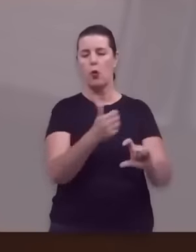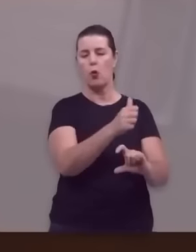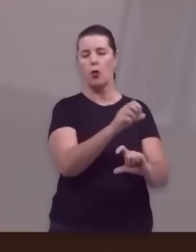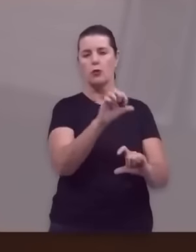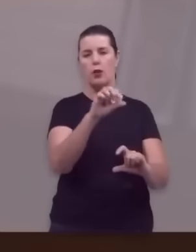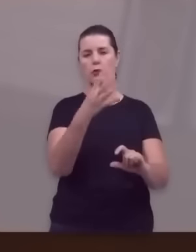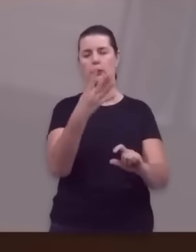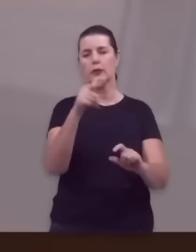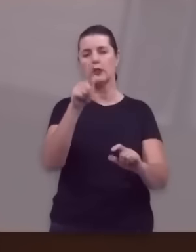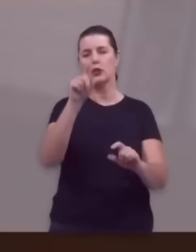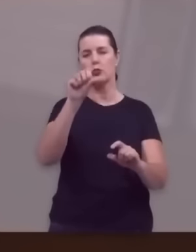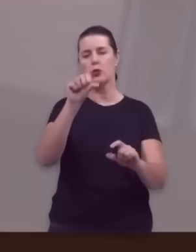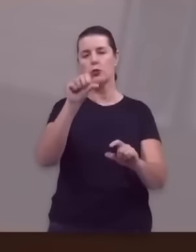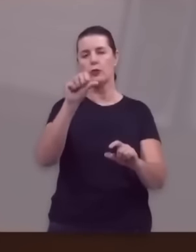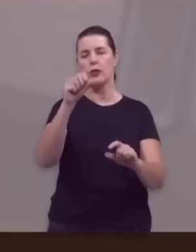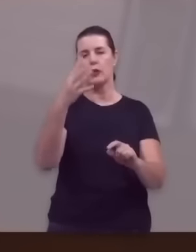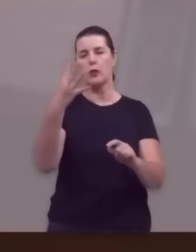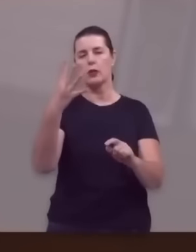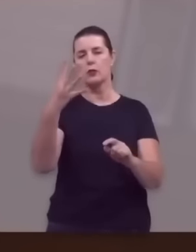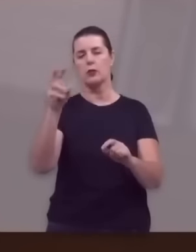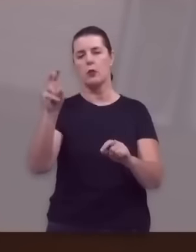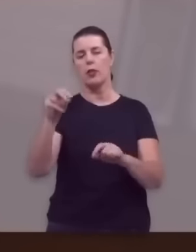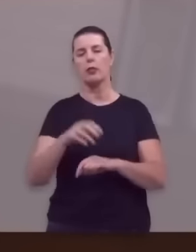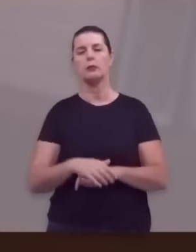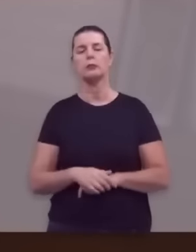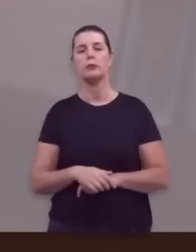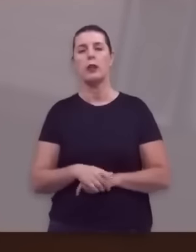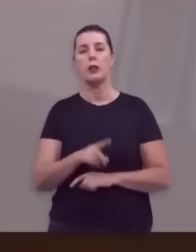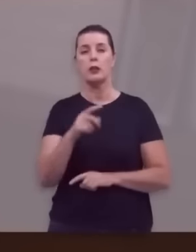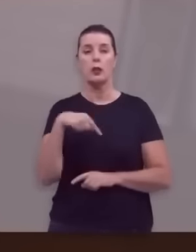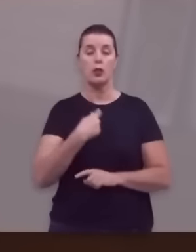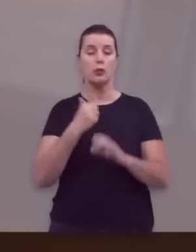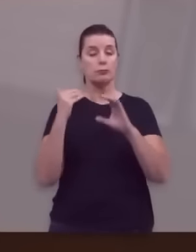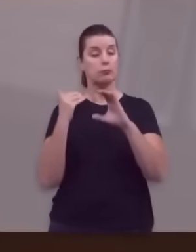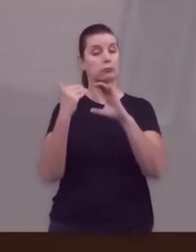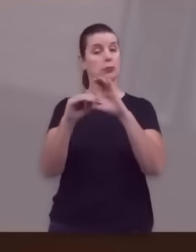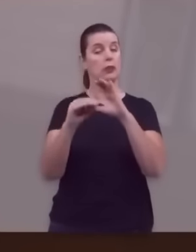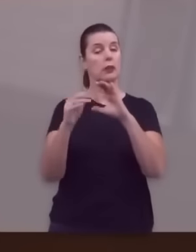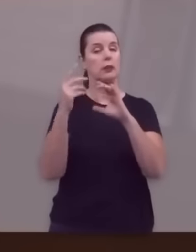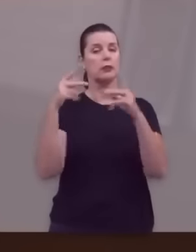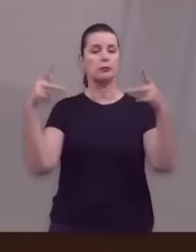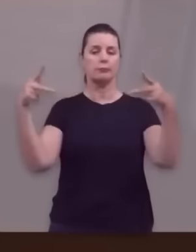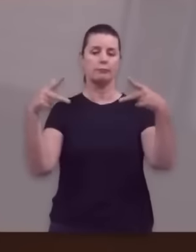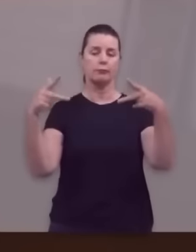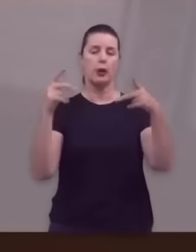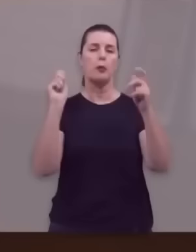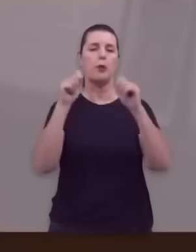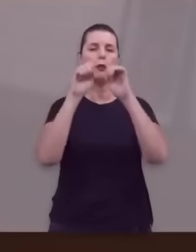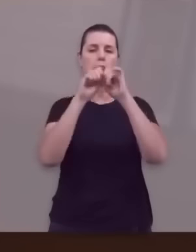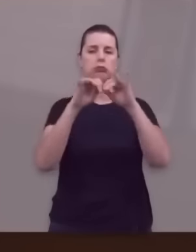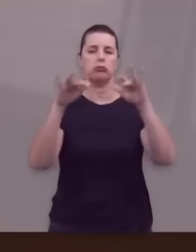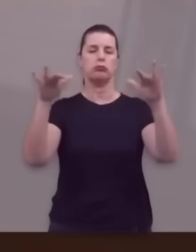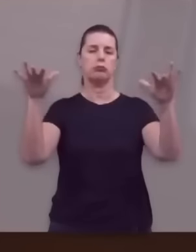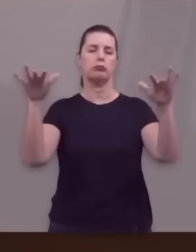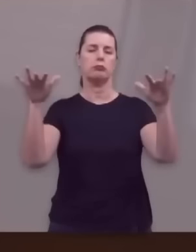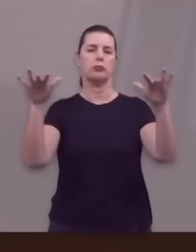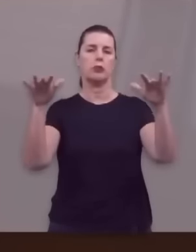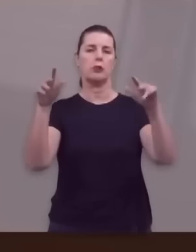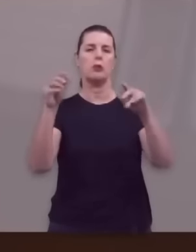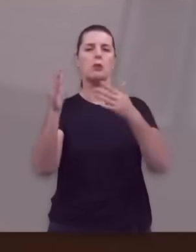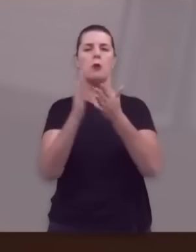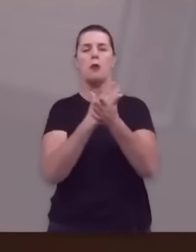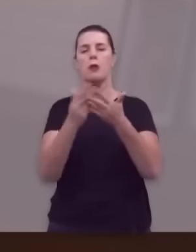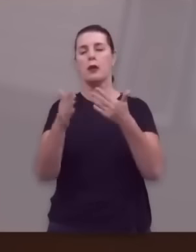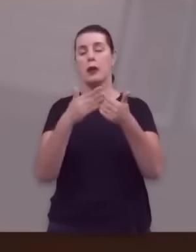11 947 18 9450 e a gente vai te encaminhar esse programa para você poder compartilhar com